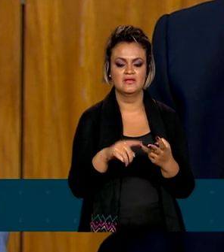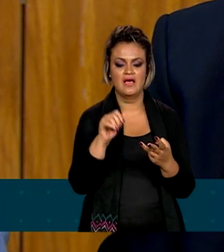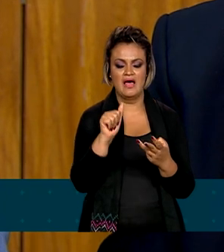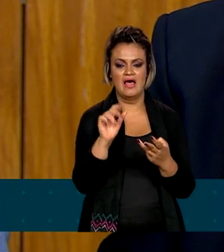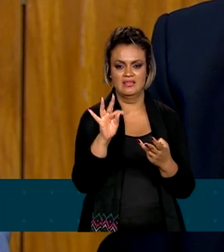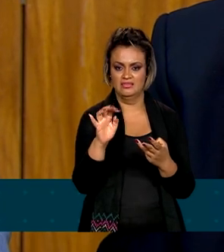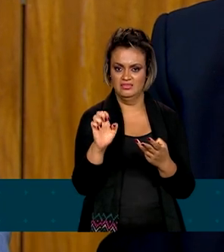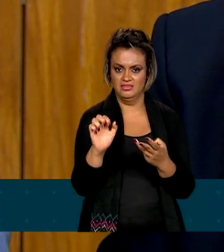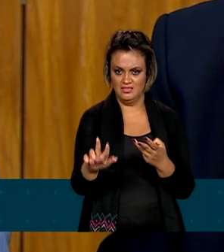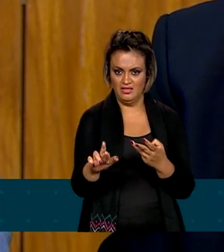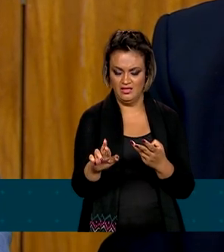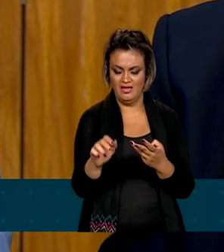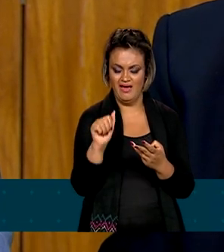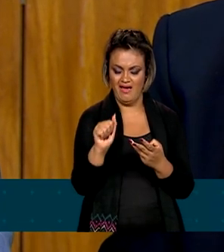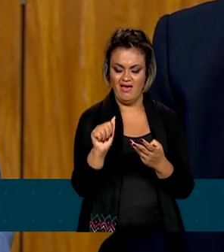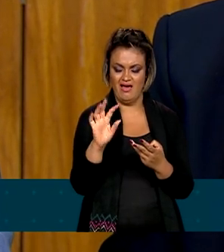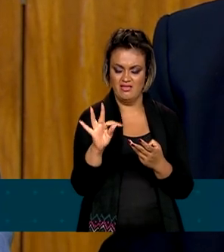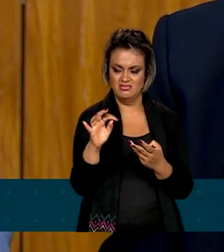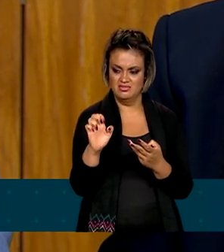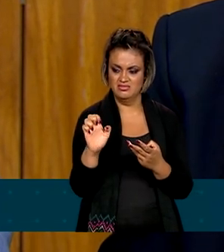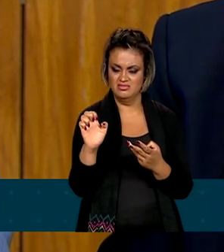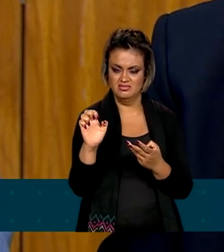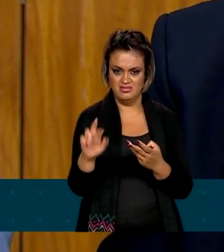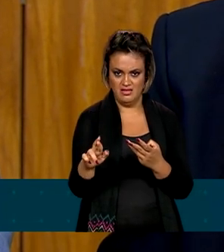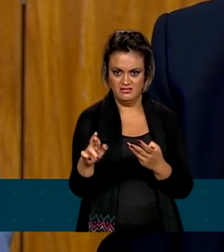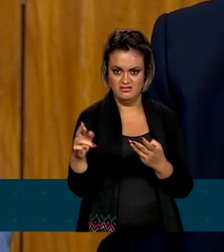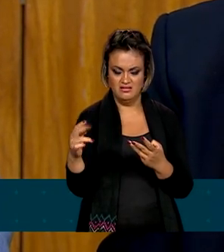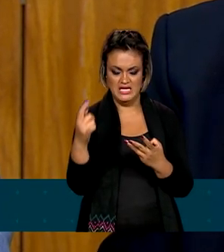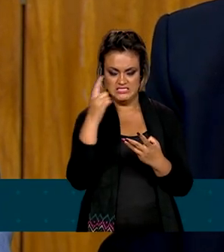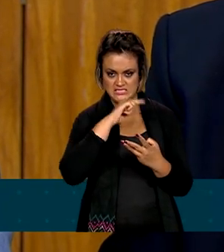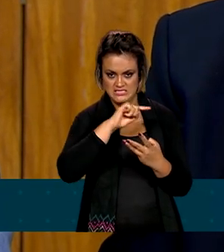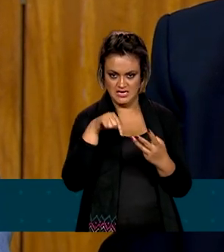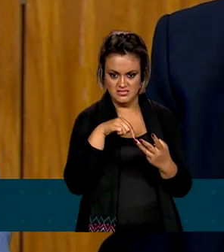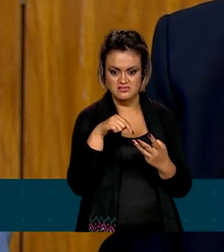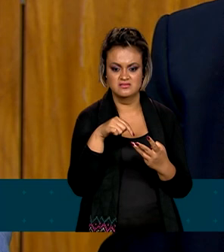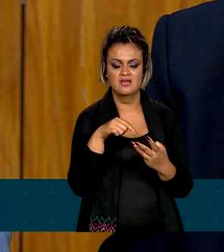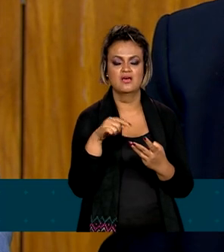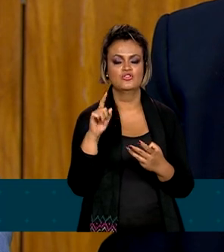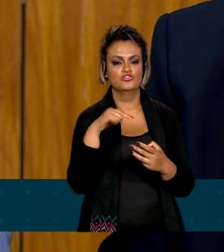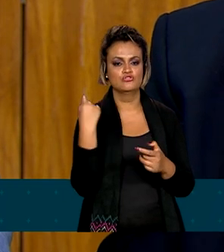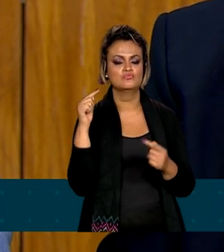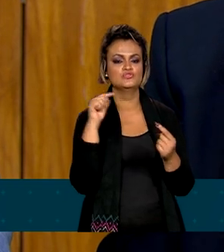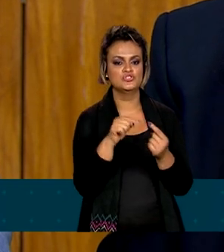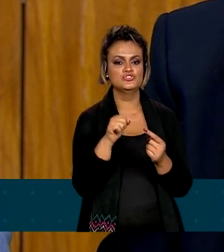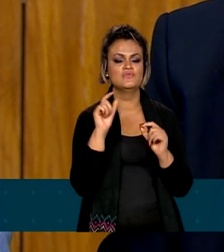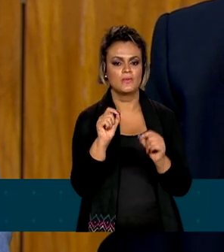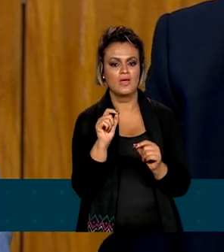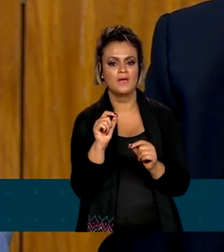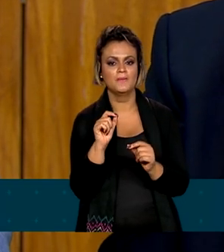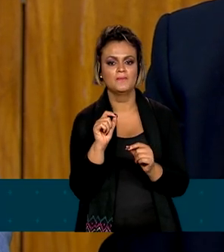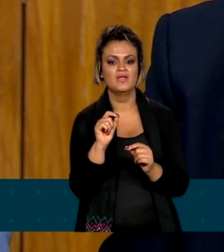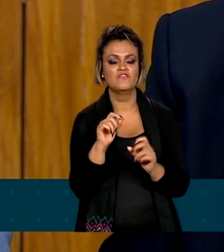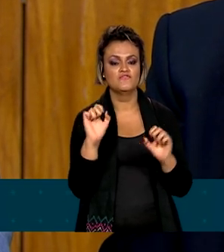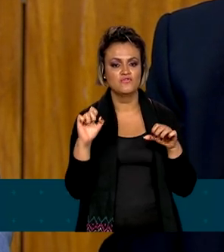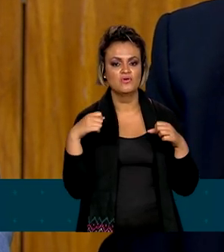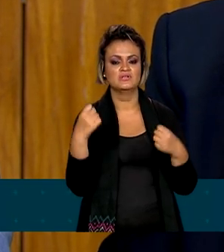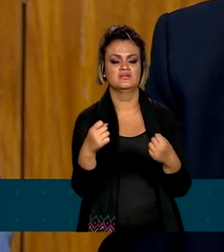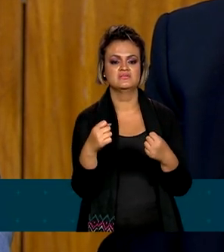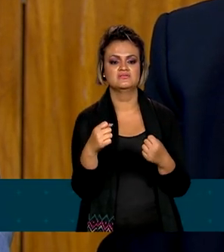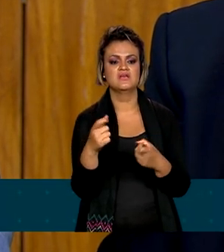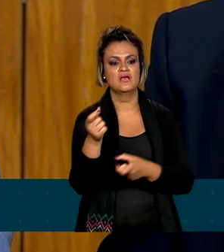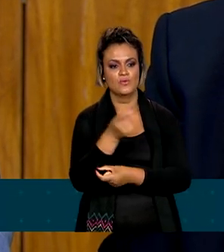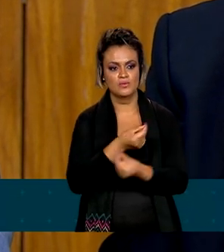ATER, que é Assistência Técnica e Extensão Rural, nosso objetivo é também